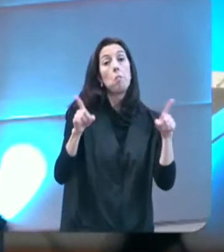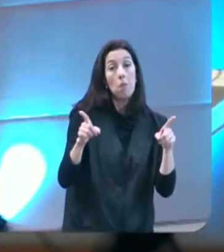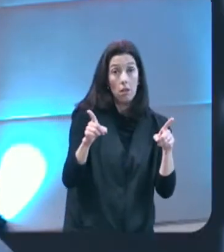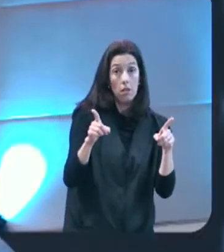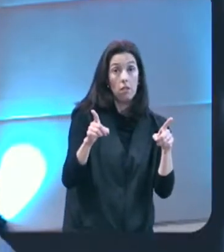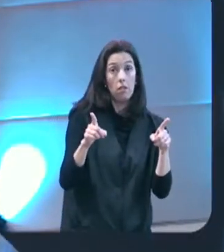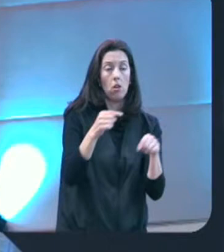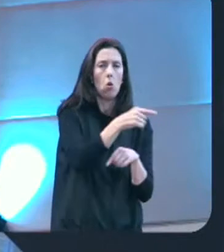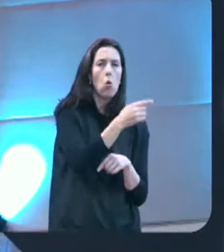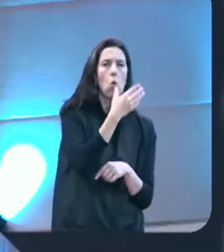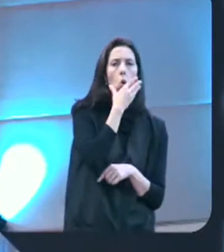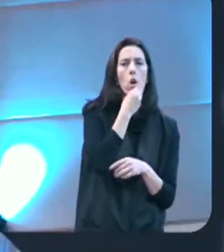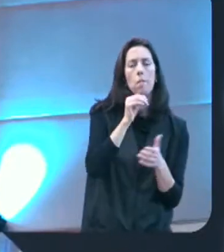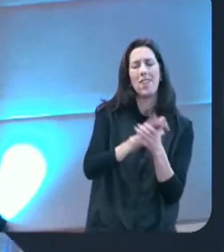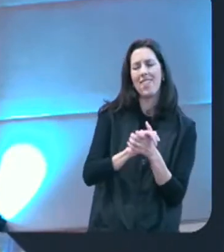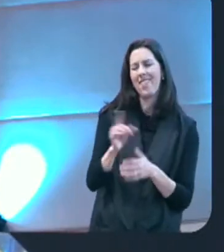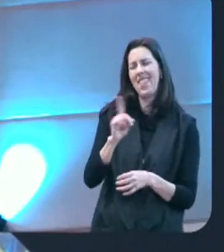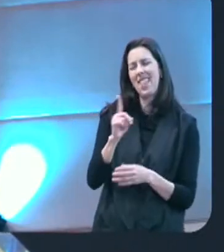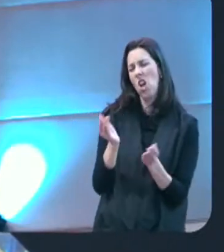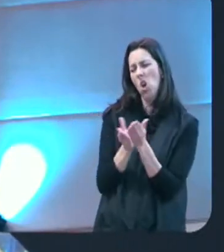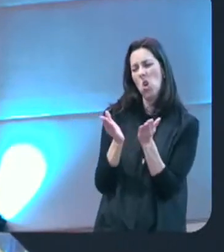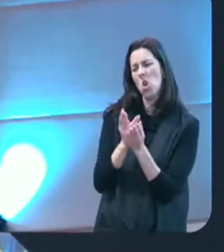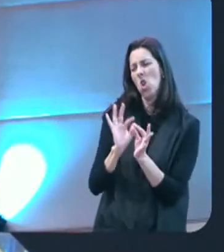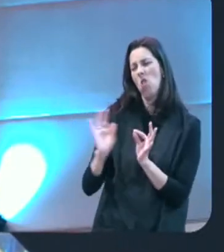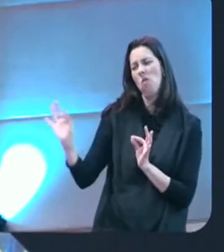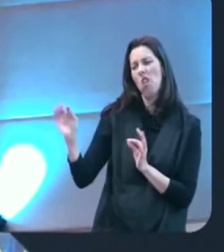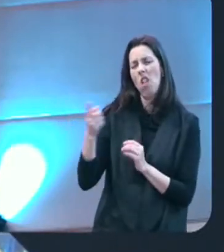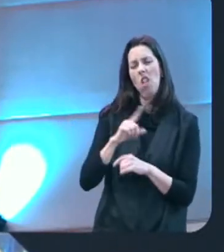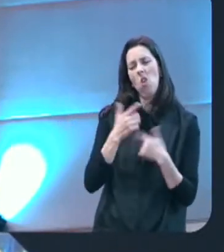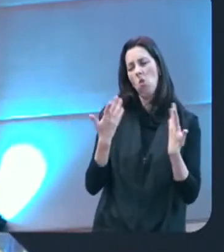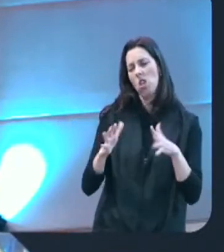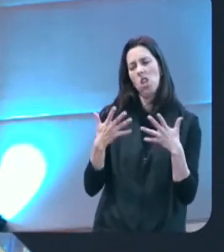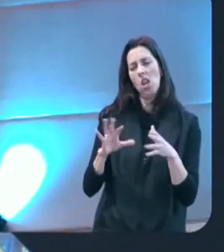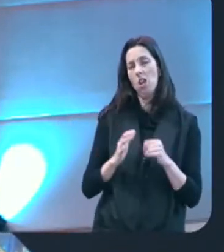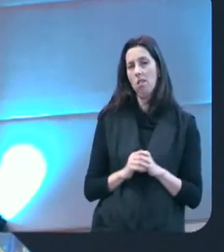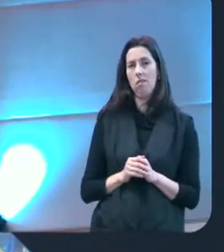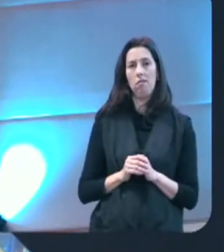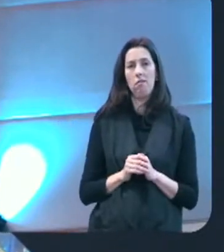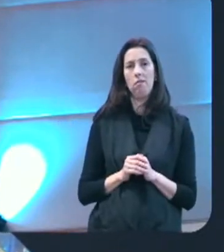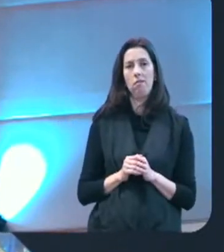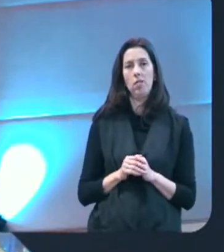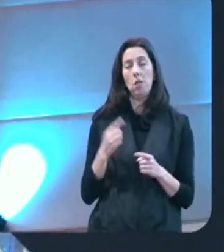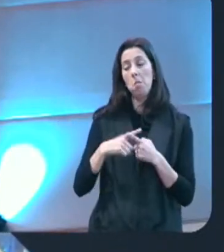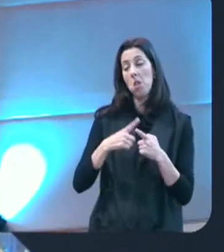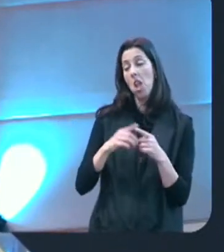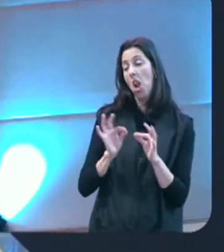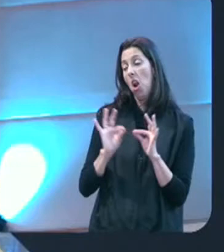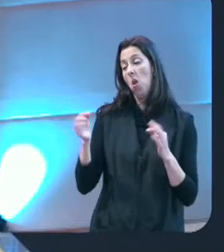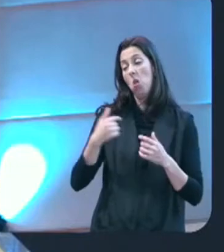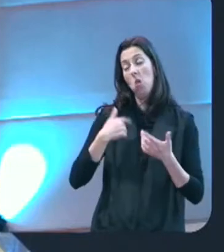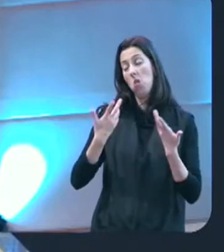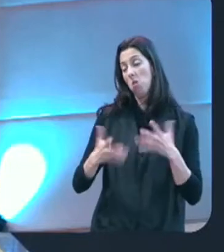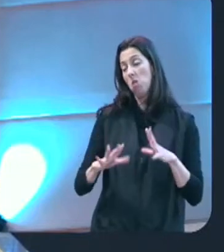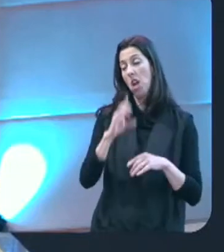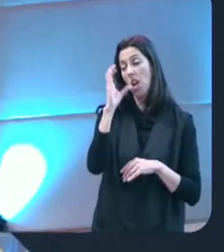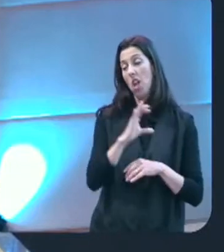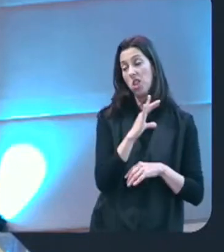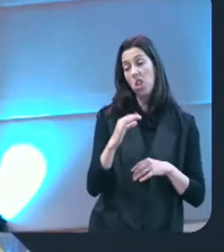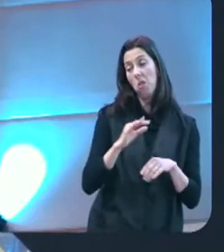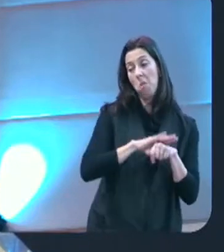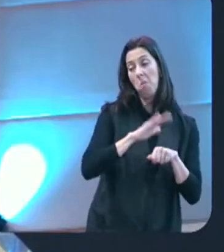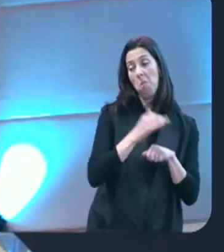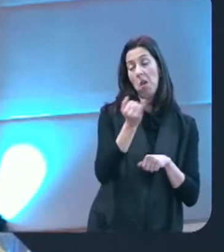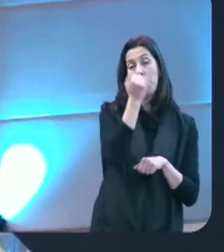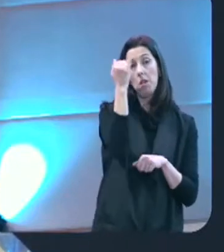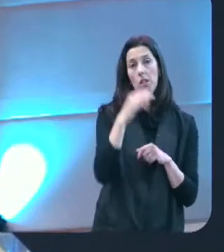casa ao continuar a aprender de Jesus. Ela não rendeu a sua